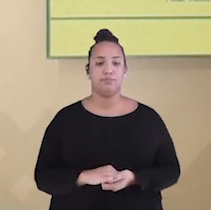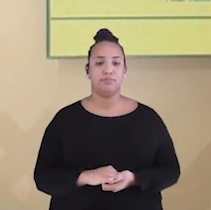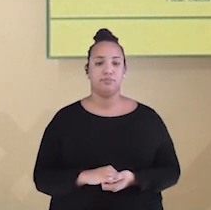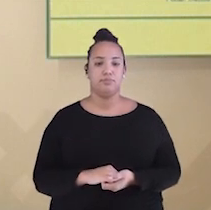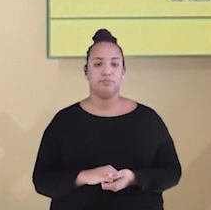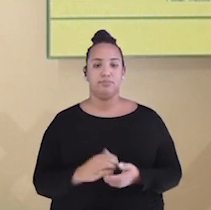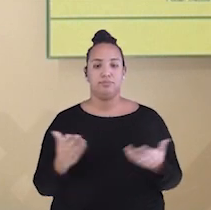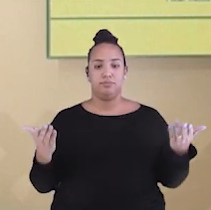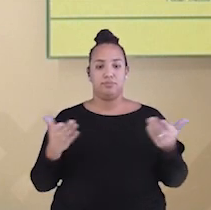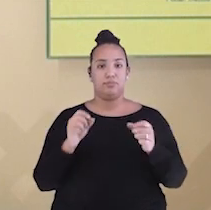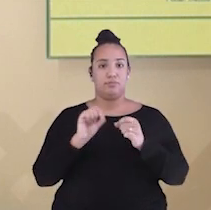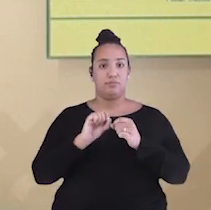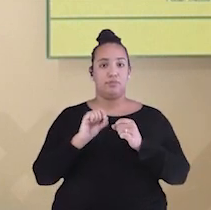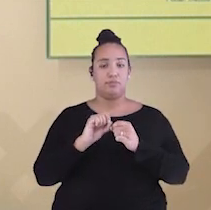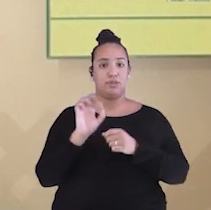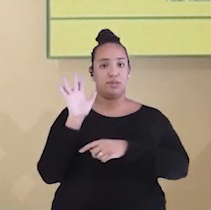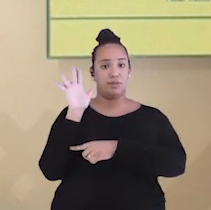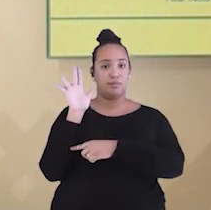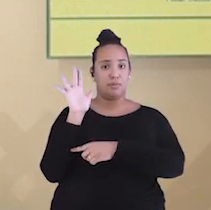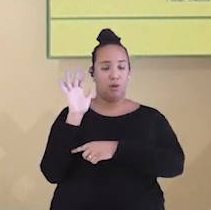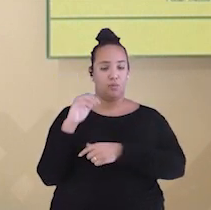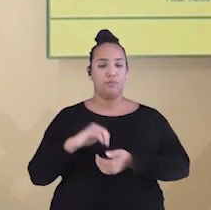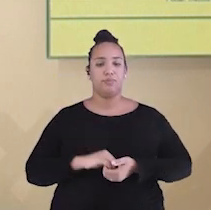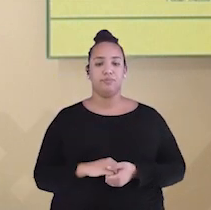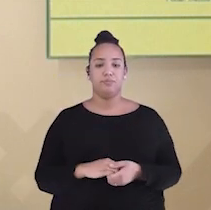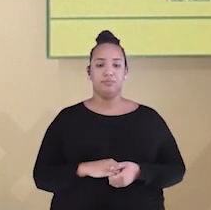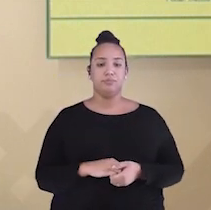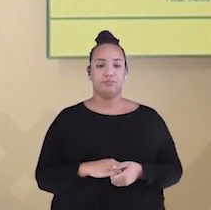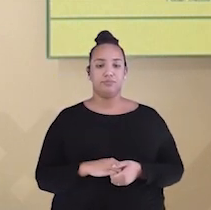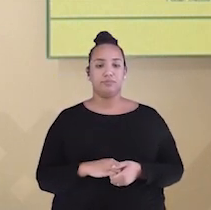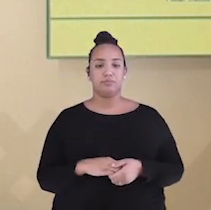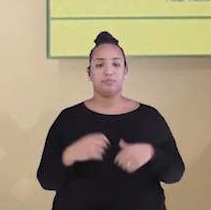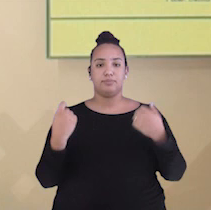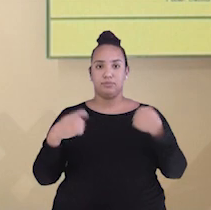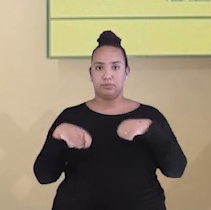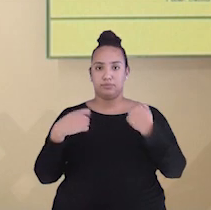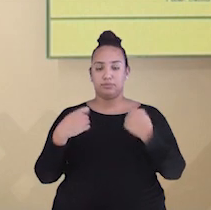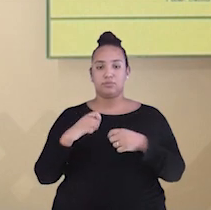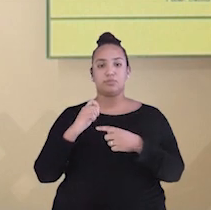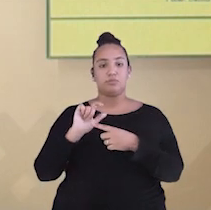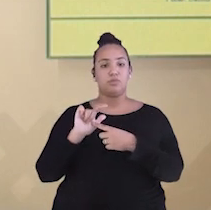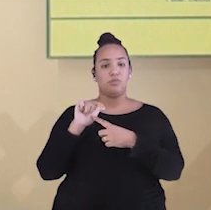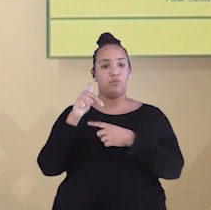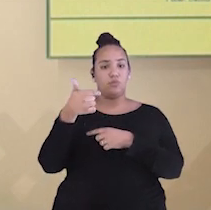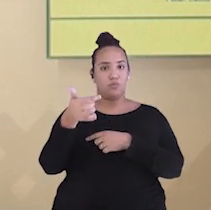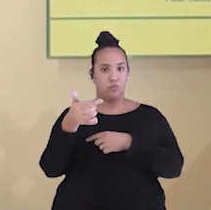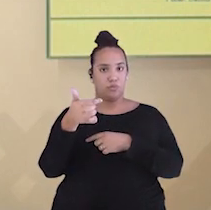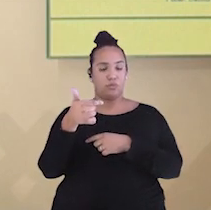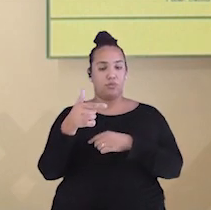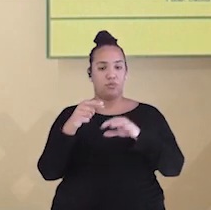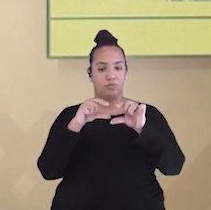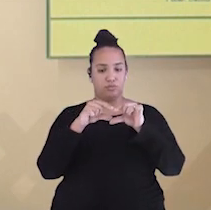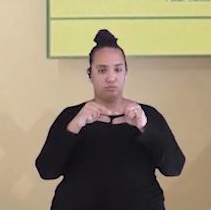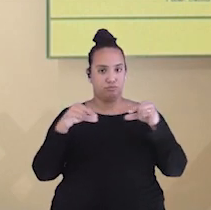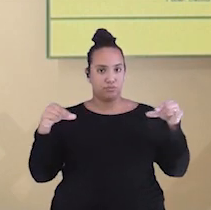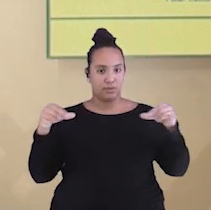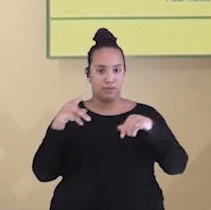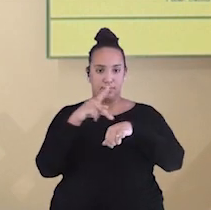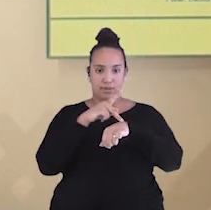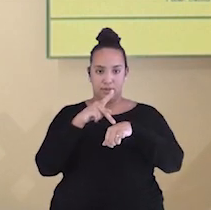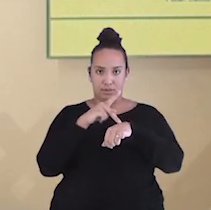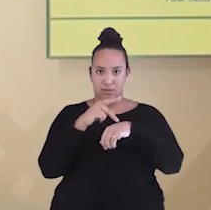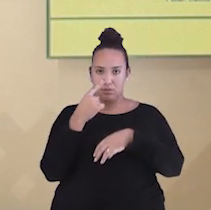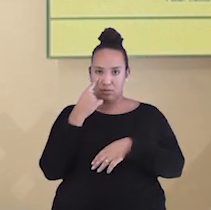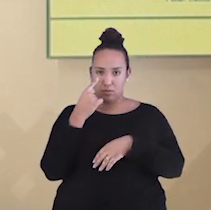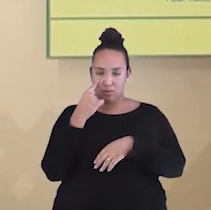Então, agora a gente vai fazer os bracinhos da boneca. A gente vai precisar da outra tirinha de tecido preto.